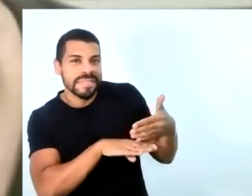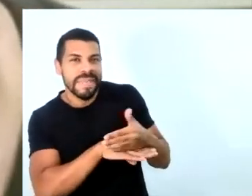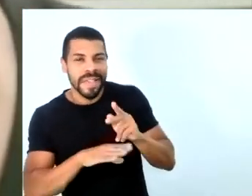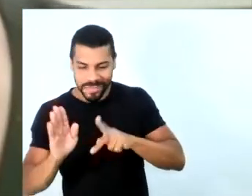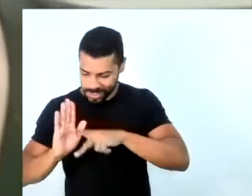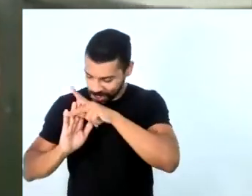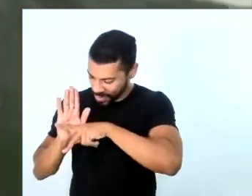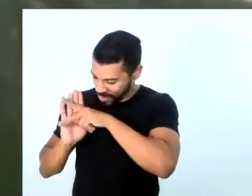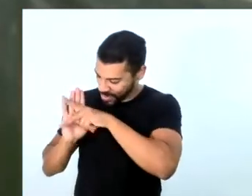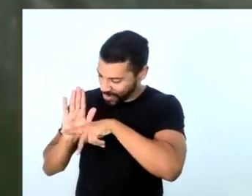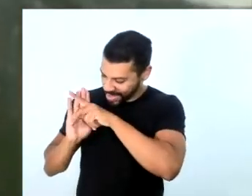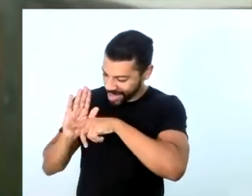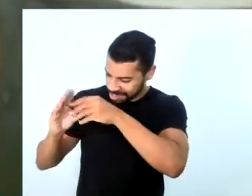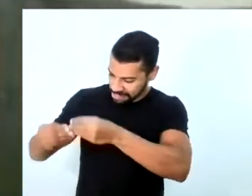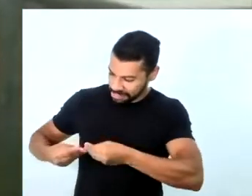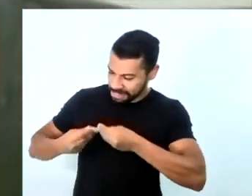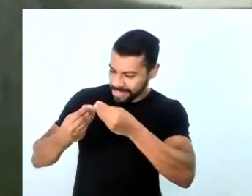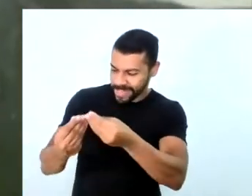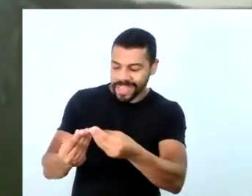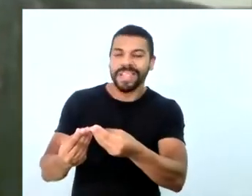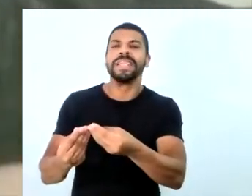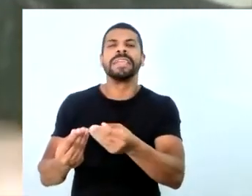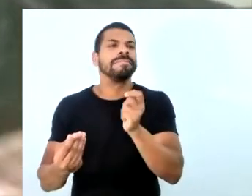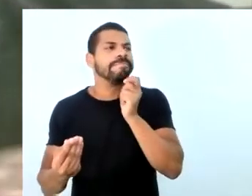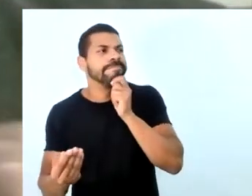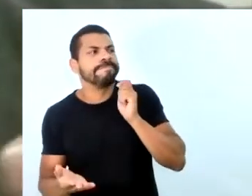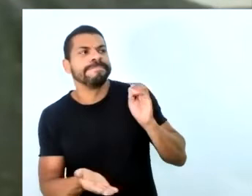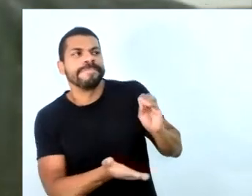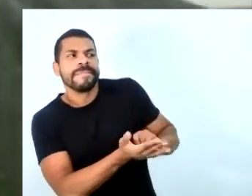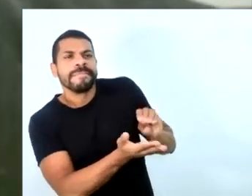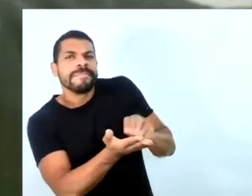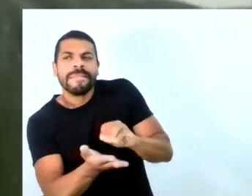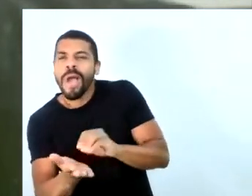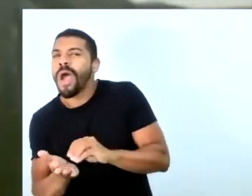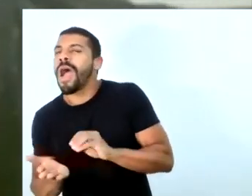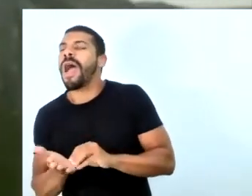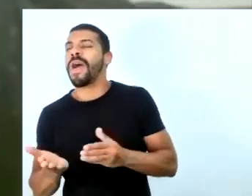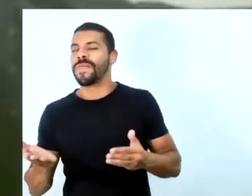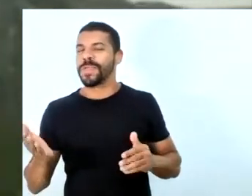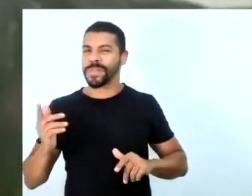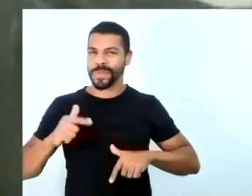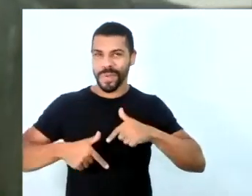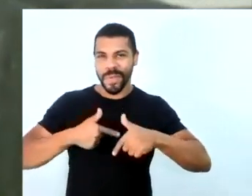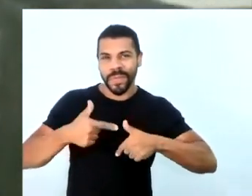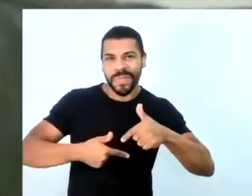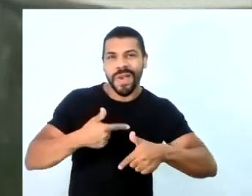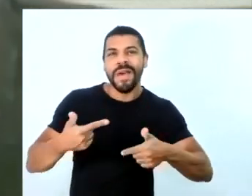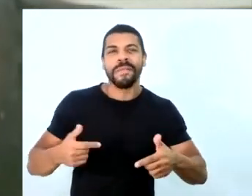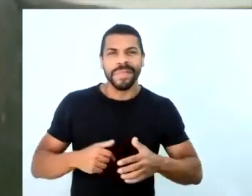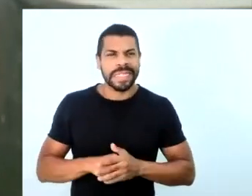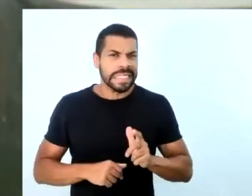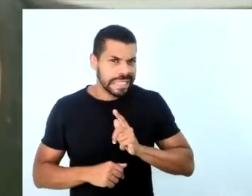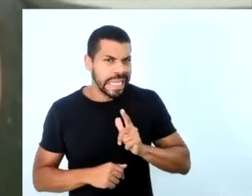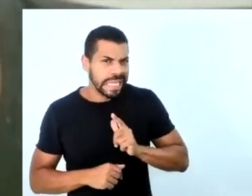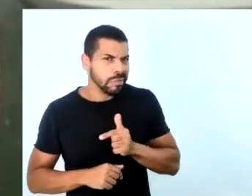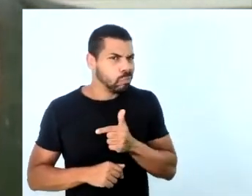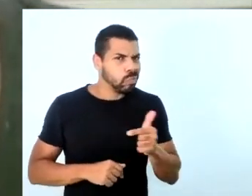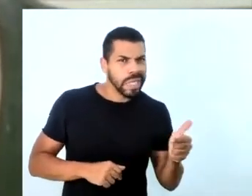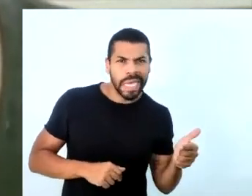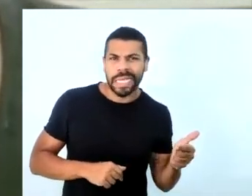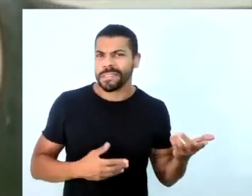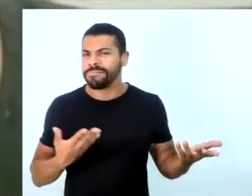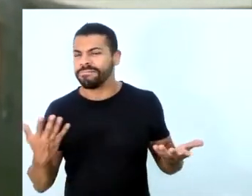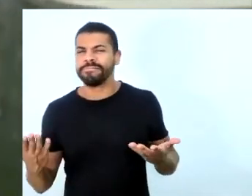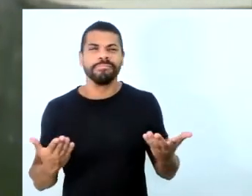de algum projeto que ainda não te deu que você sinta que tem alguma lacuna aí nos seus processos e que você gostaria de fazer? Tem alguma